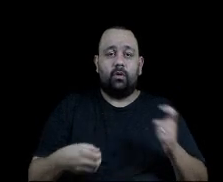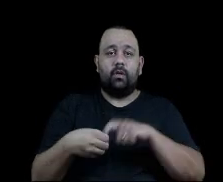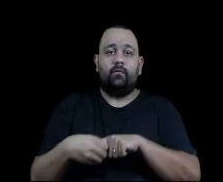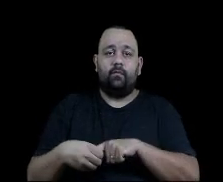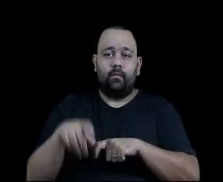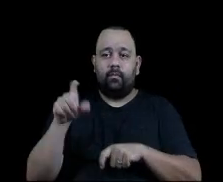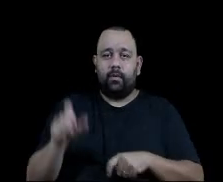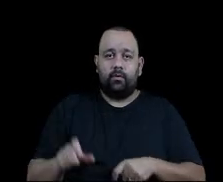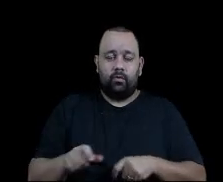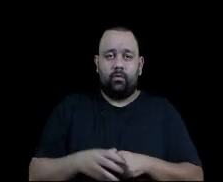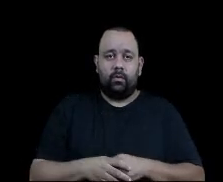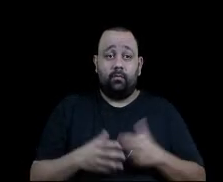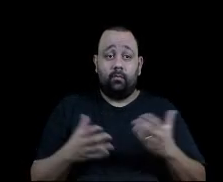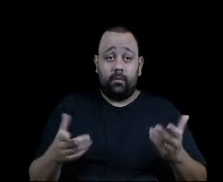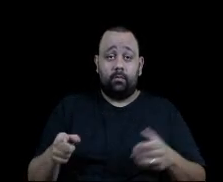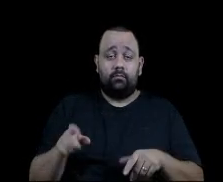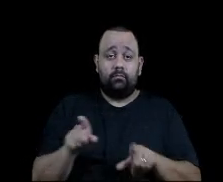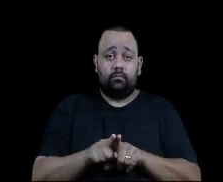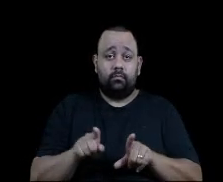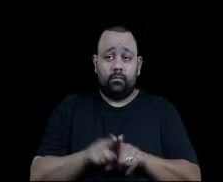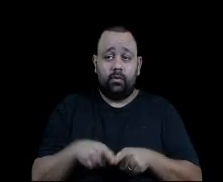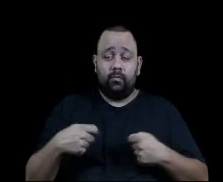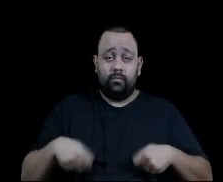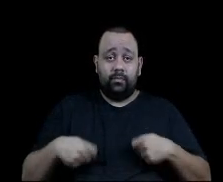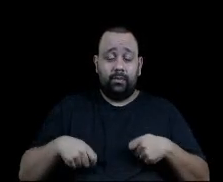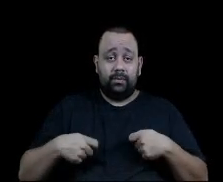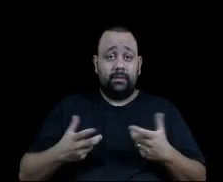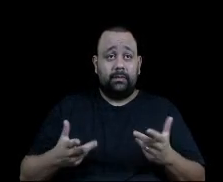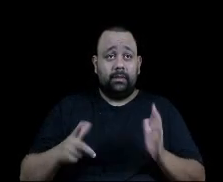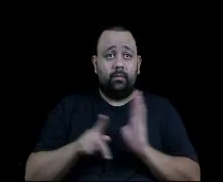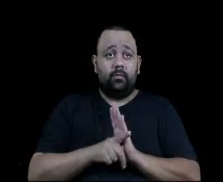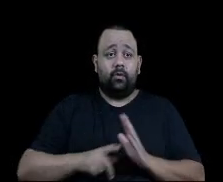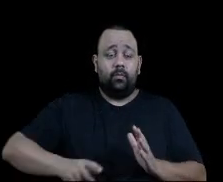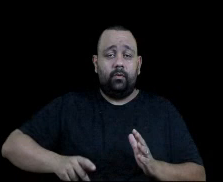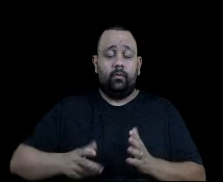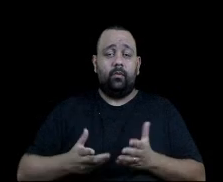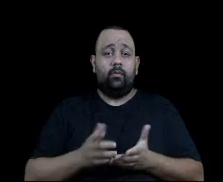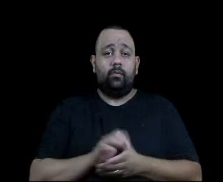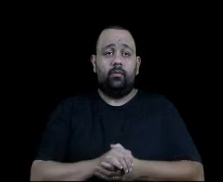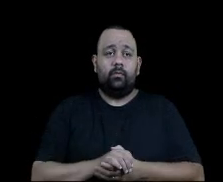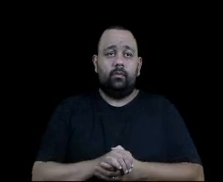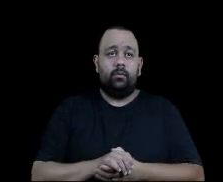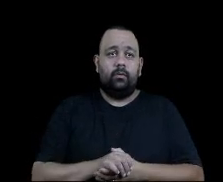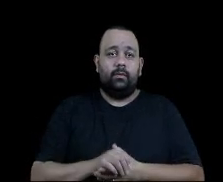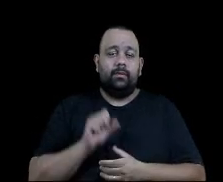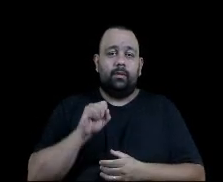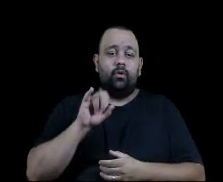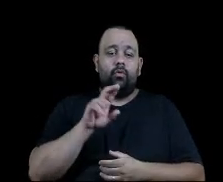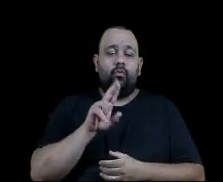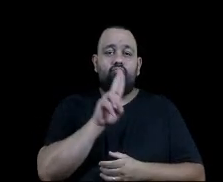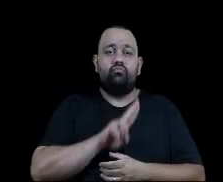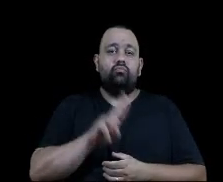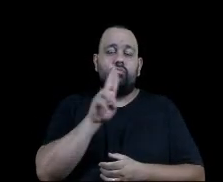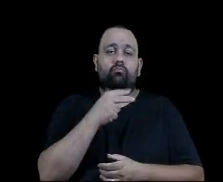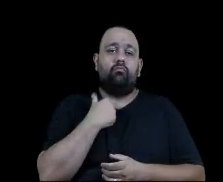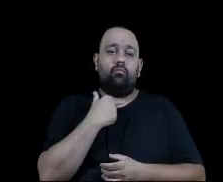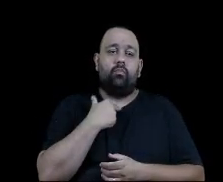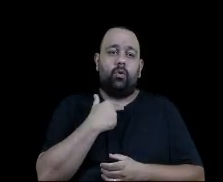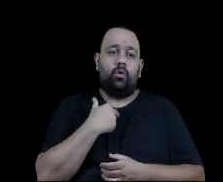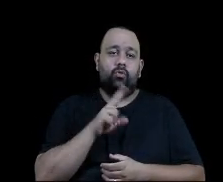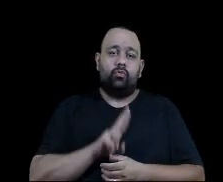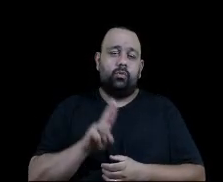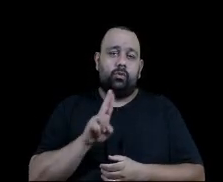precisa devolver esse dinheiro para a pessoa. Então, ele também tem que ficar ali sem poder